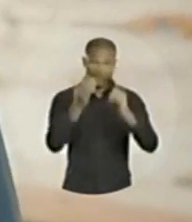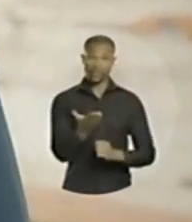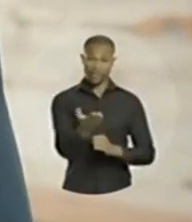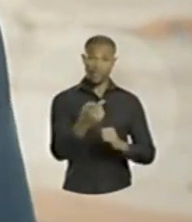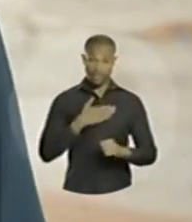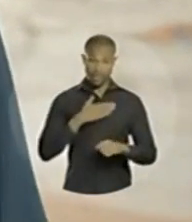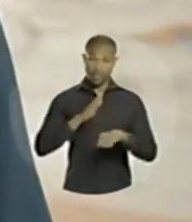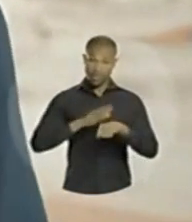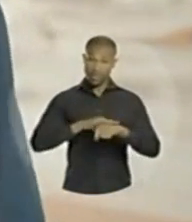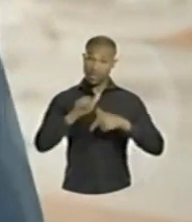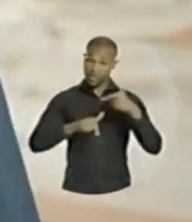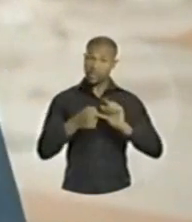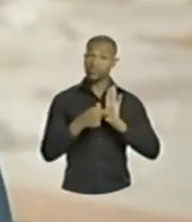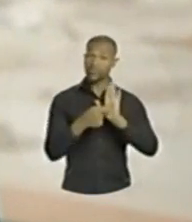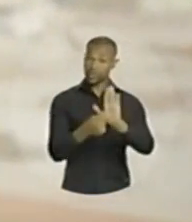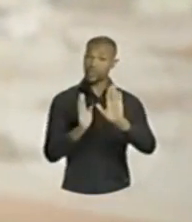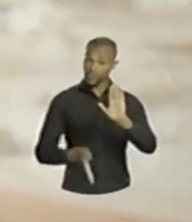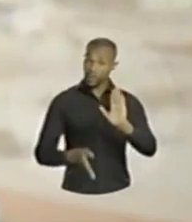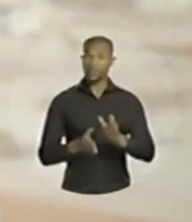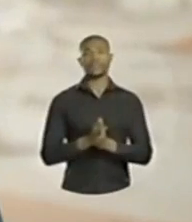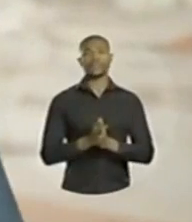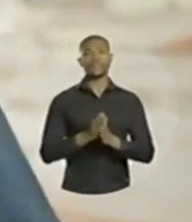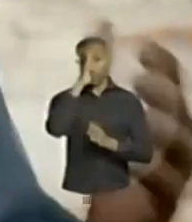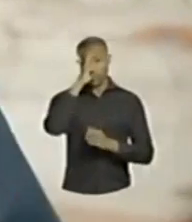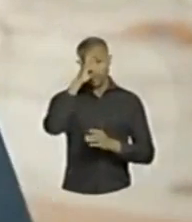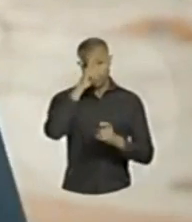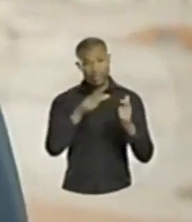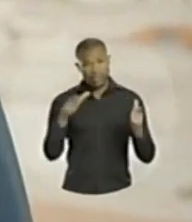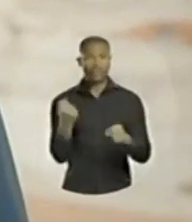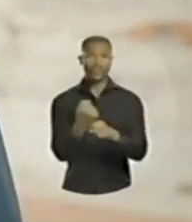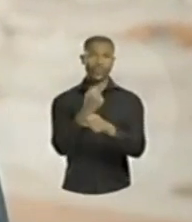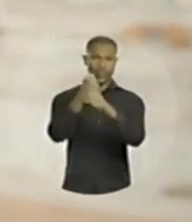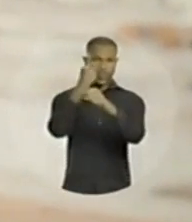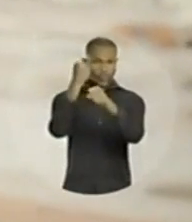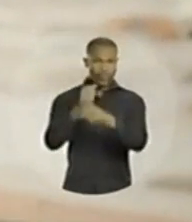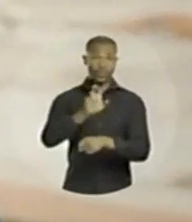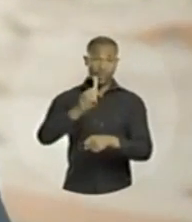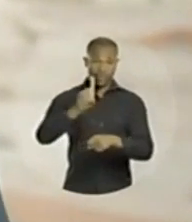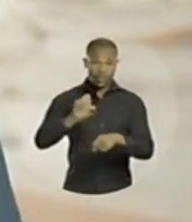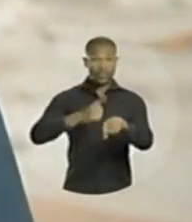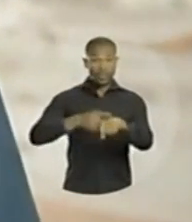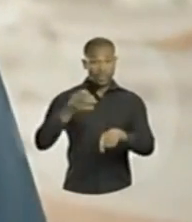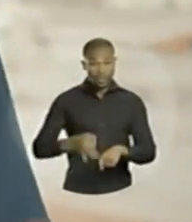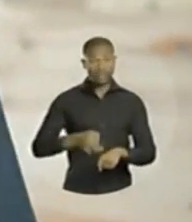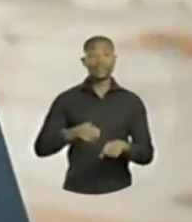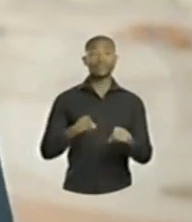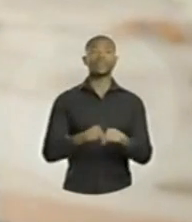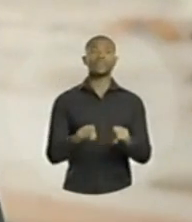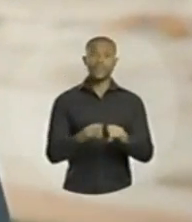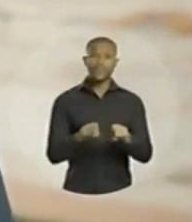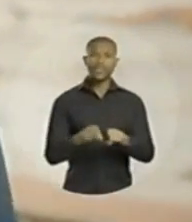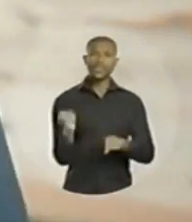você, quero mostrar o trabalho que vem sendo feito. Grandes hospitais estão sendo construídos. A rede Hora Certa de Hospitais